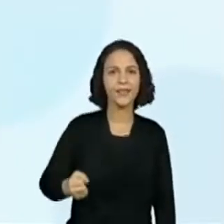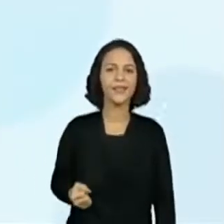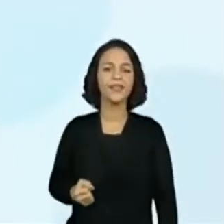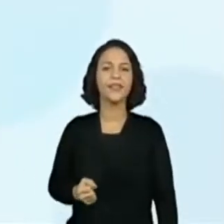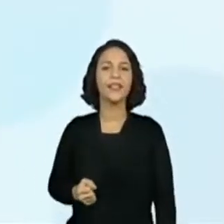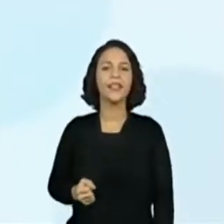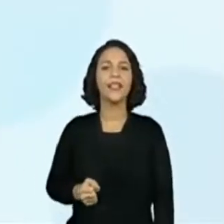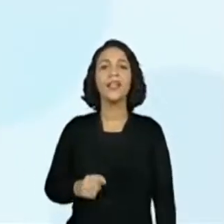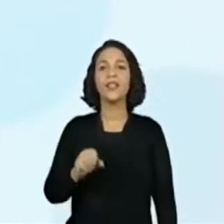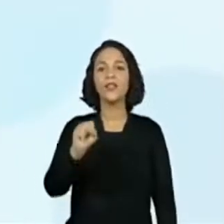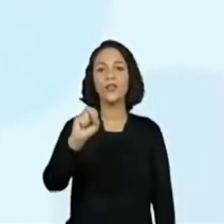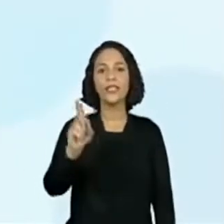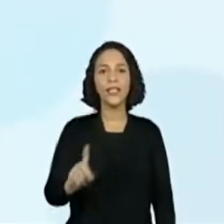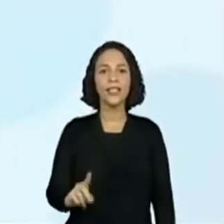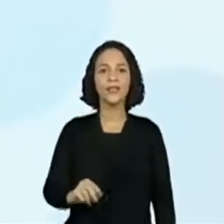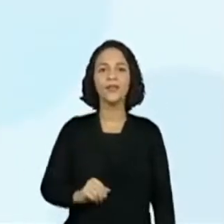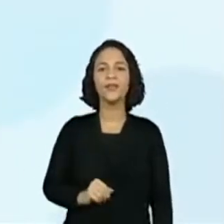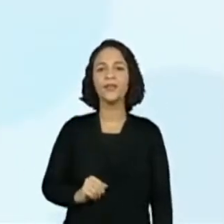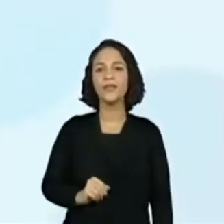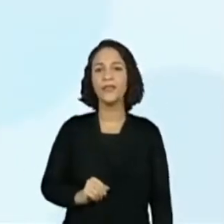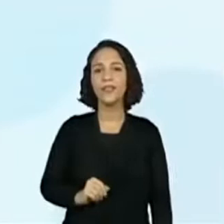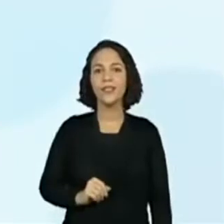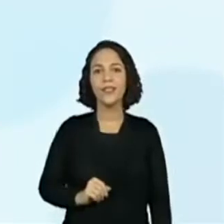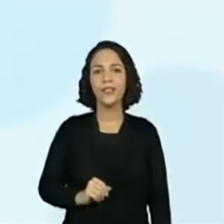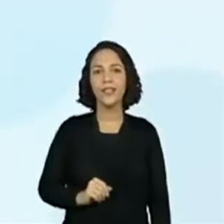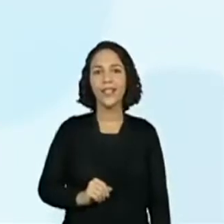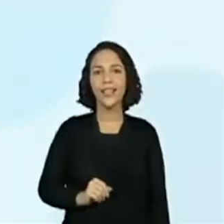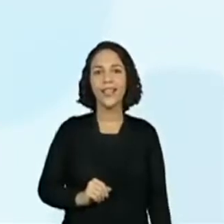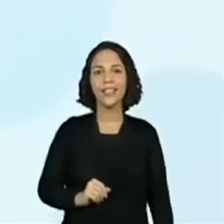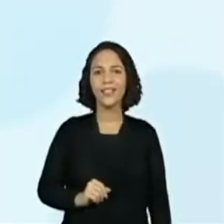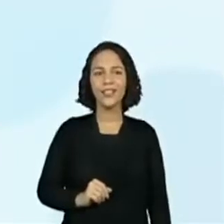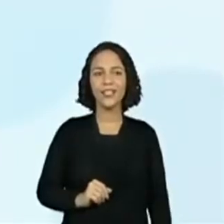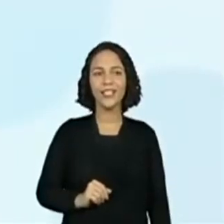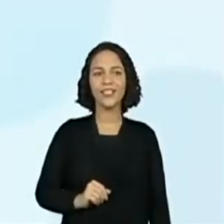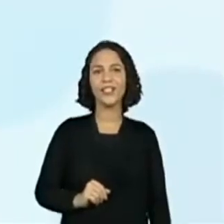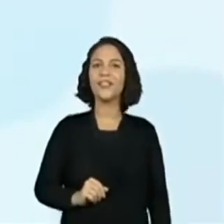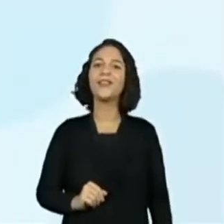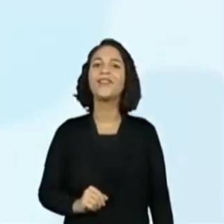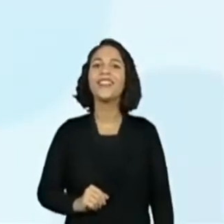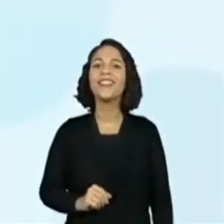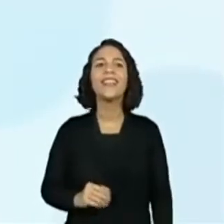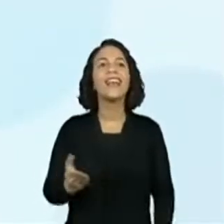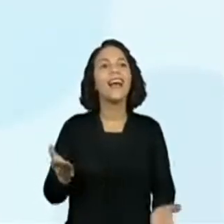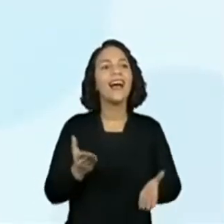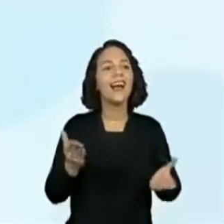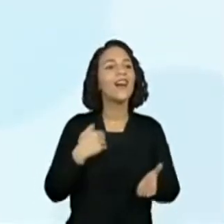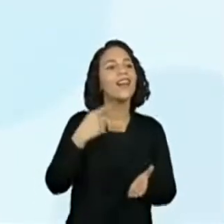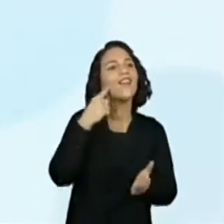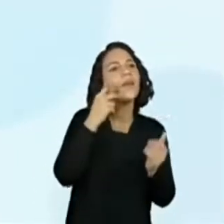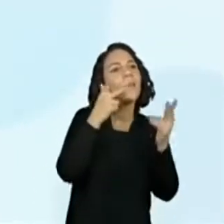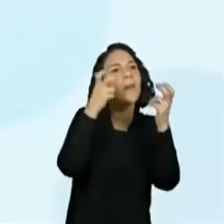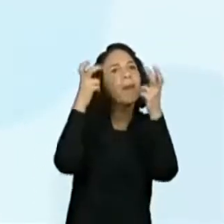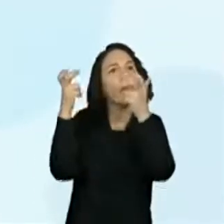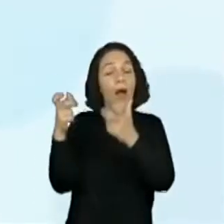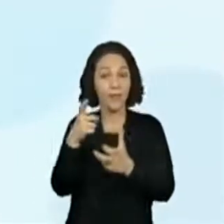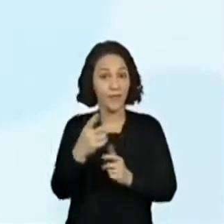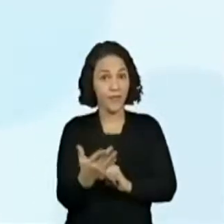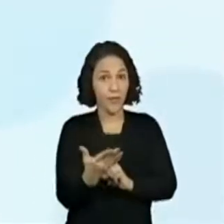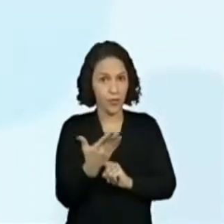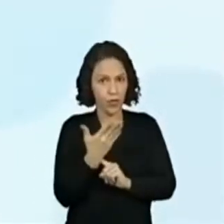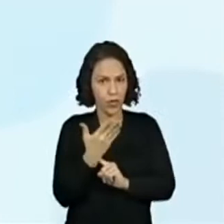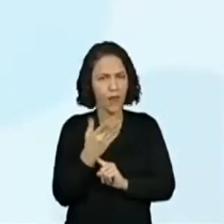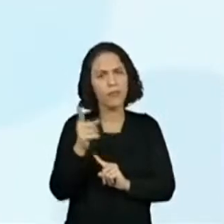Muito bom, Suzana, a gente vai olhando ali. A gente vai pedir agora aí, né, professoras, que vocês nos ajudem